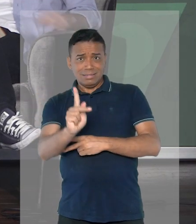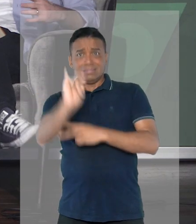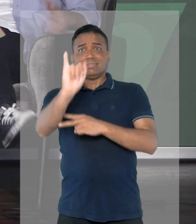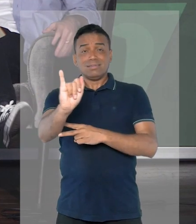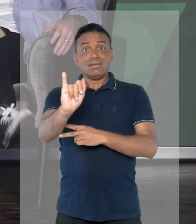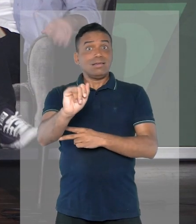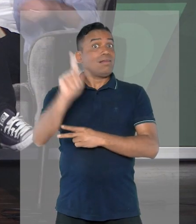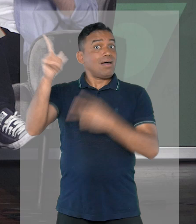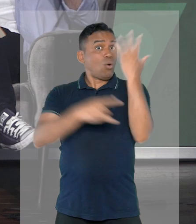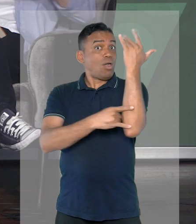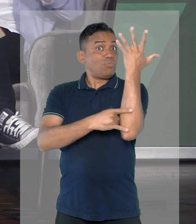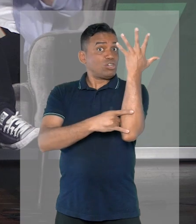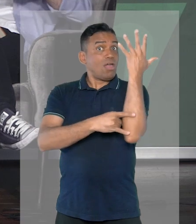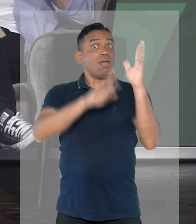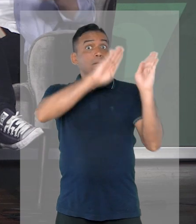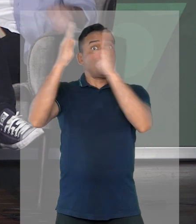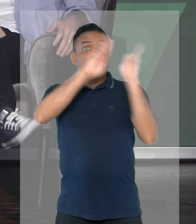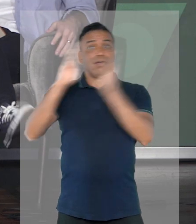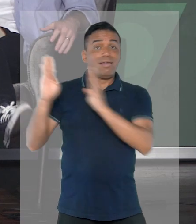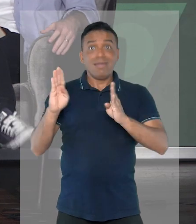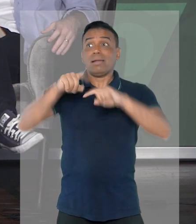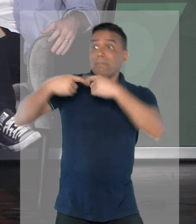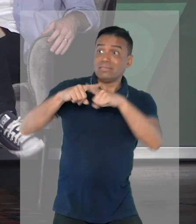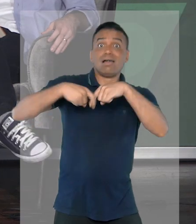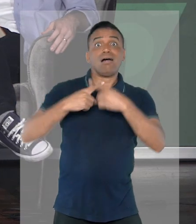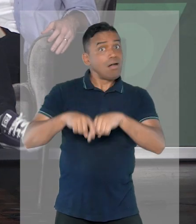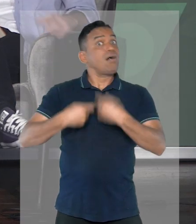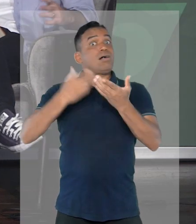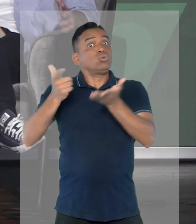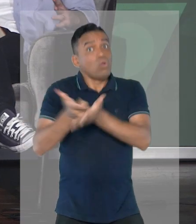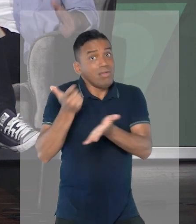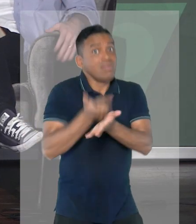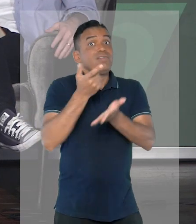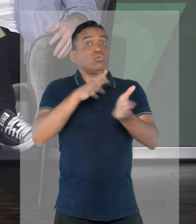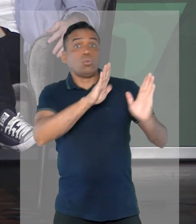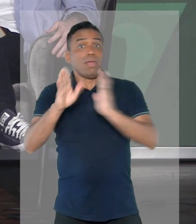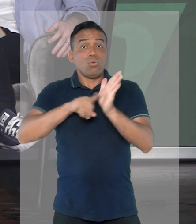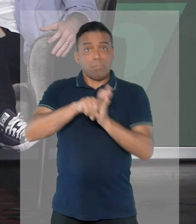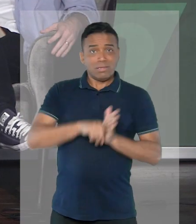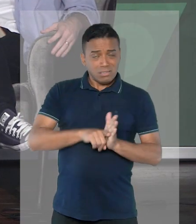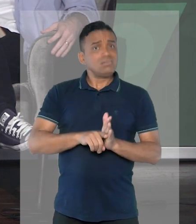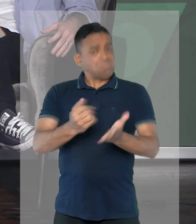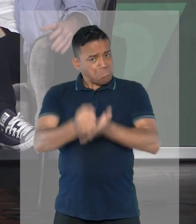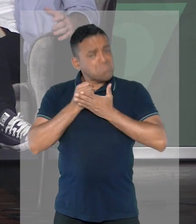sou muito grato a ela por cada livro que eu fui lá, pude pegar durante a pesquisa. Isso faz muita diferença, né?